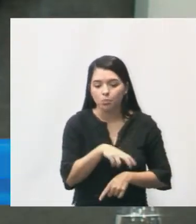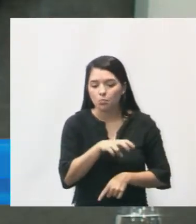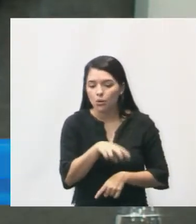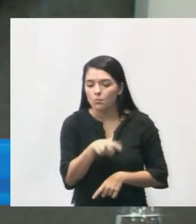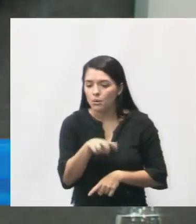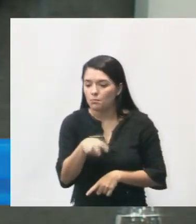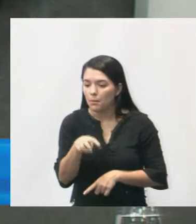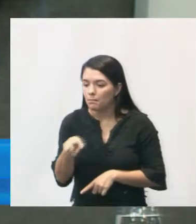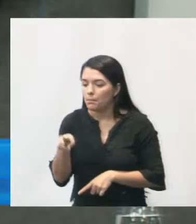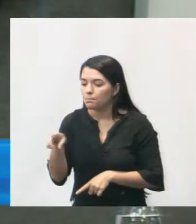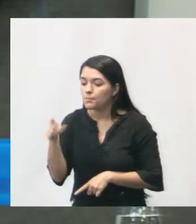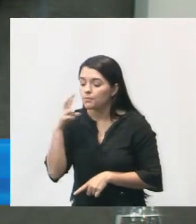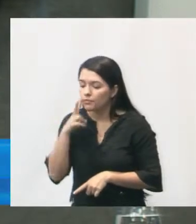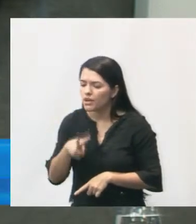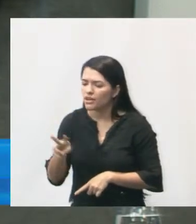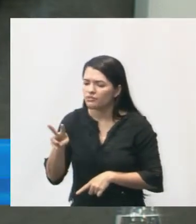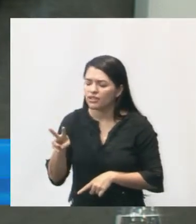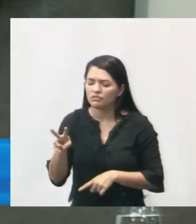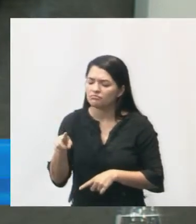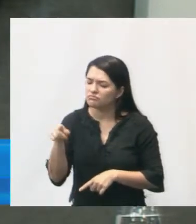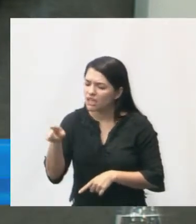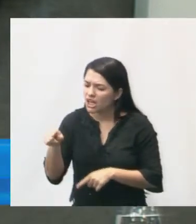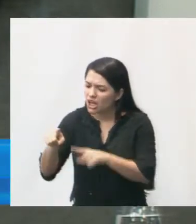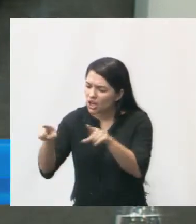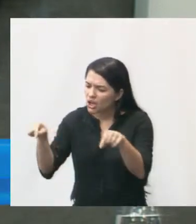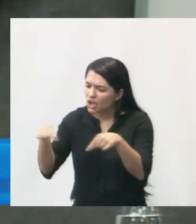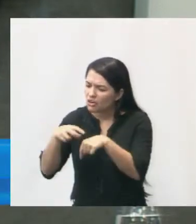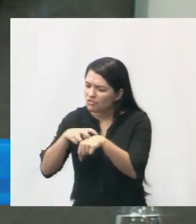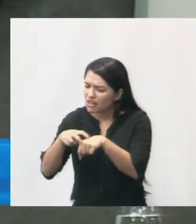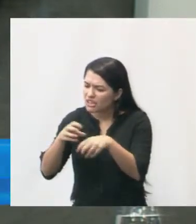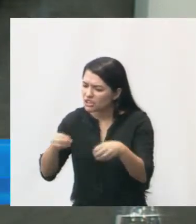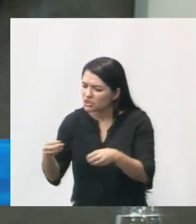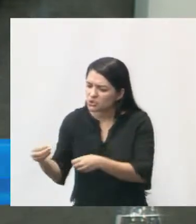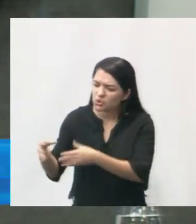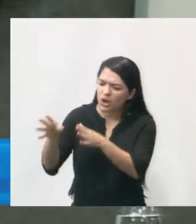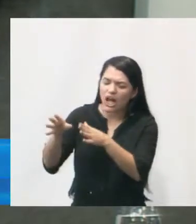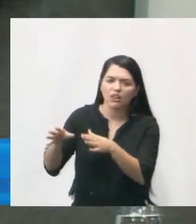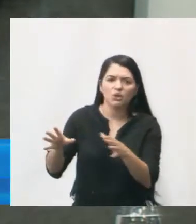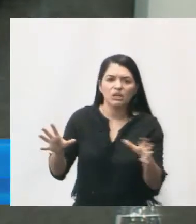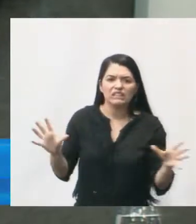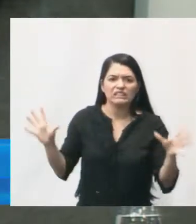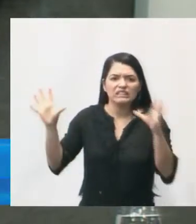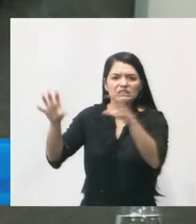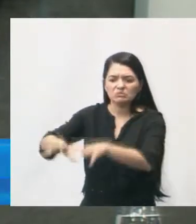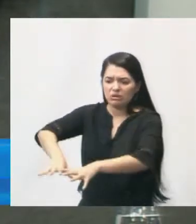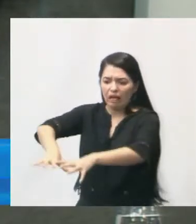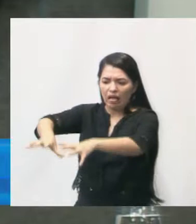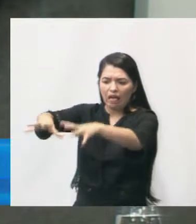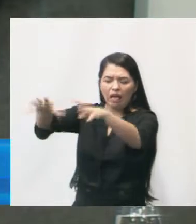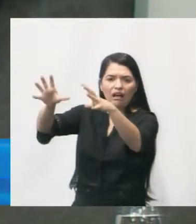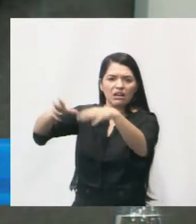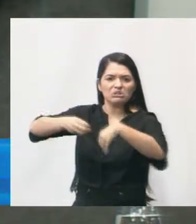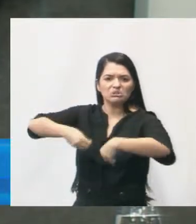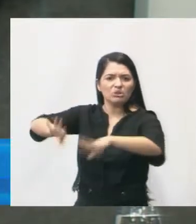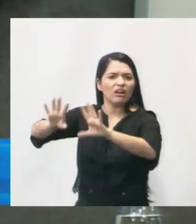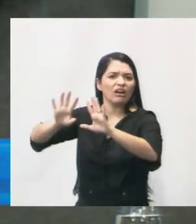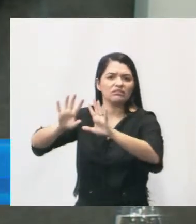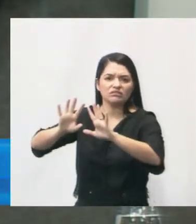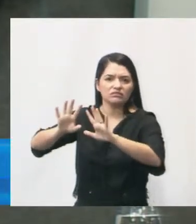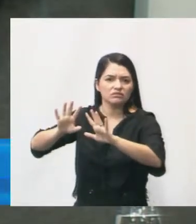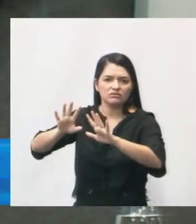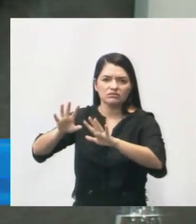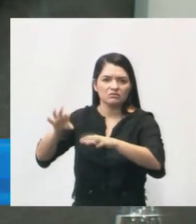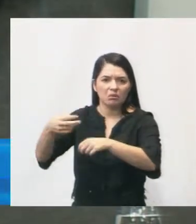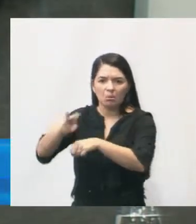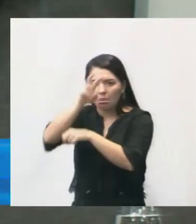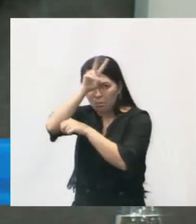a grama, tanto de Santa Teresa como do Tancredão, toda jogada. As traças lá, ao relento. Nem sequer tiveram